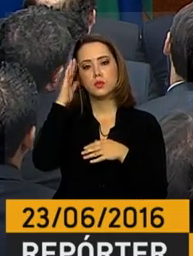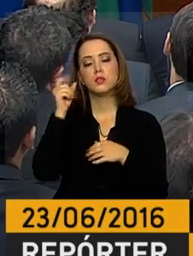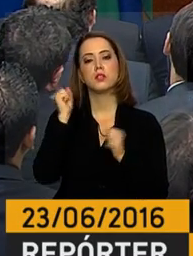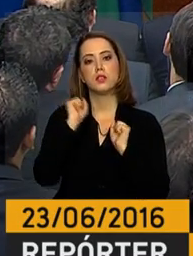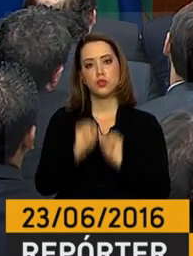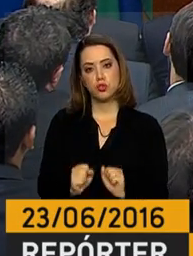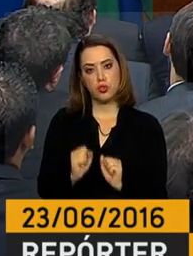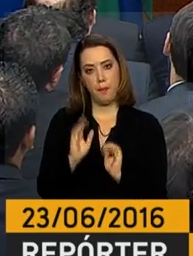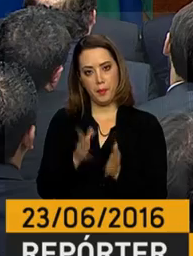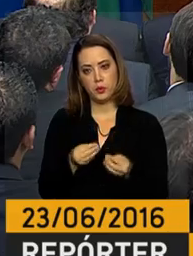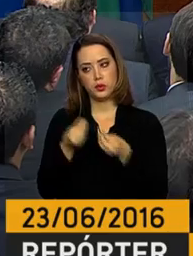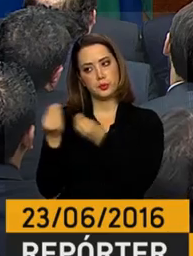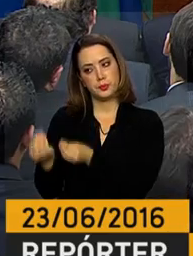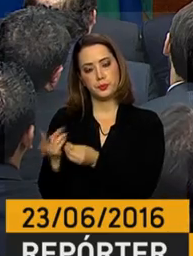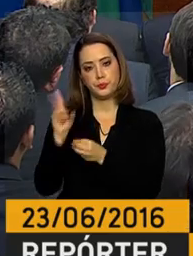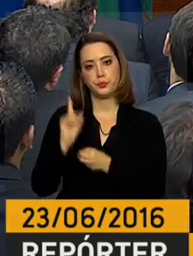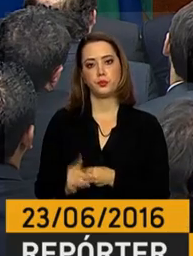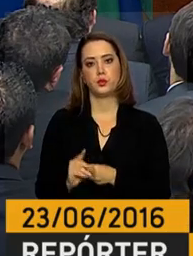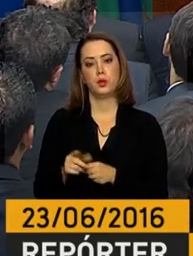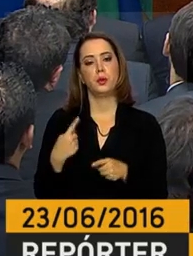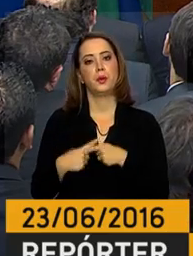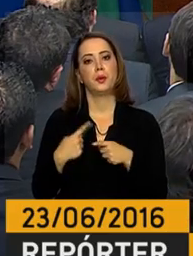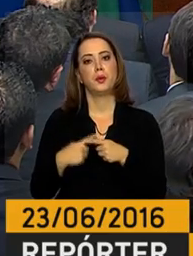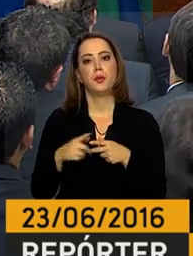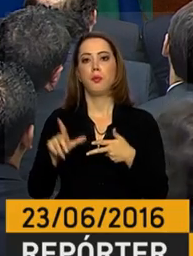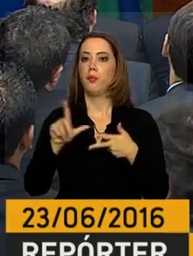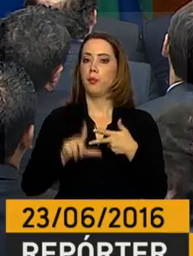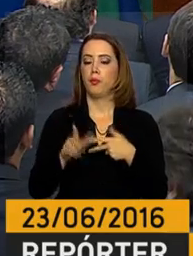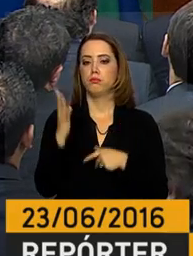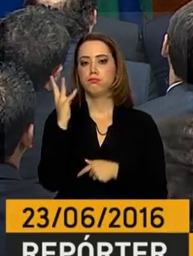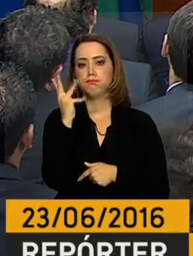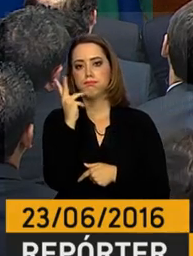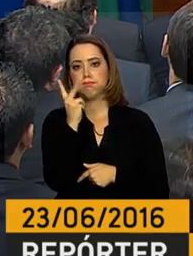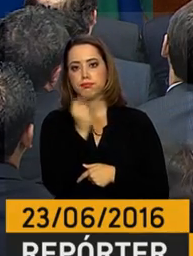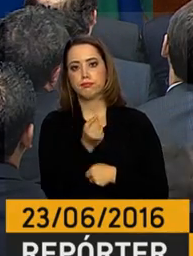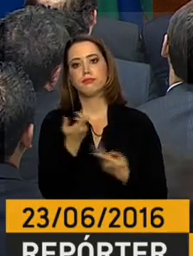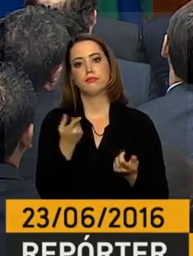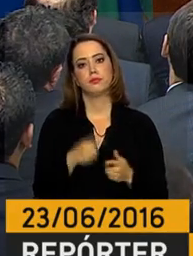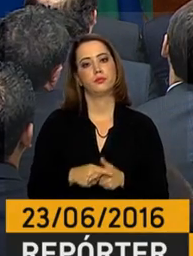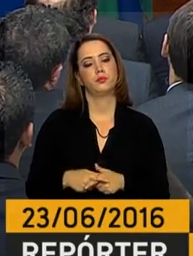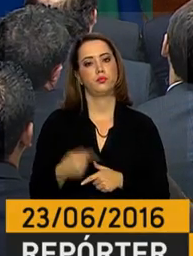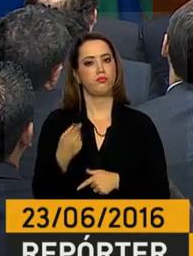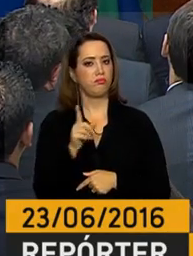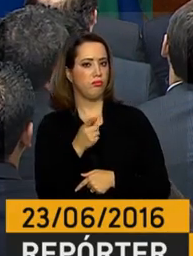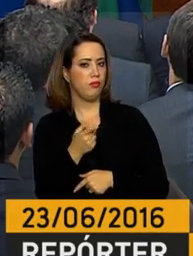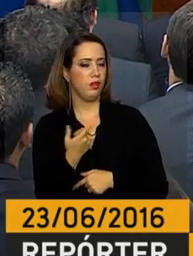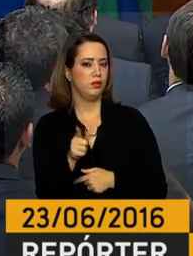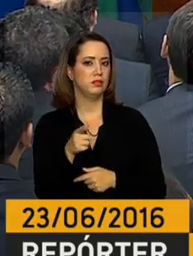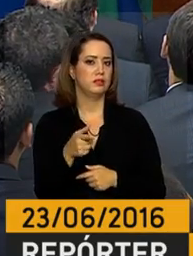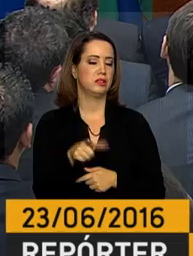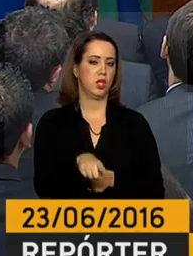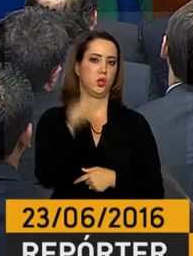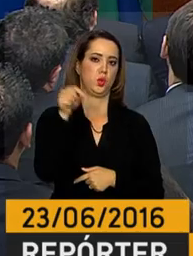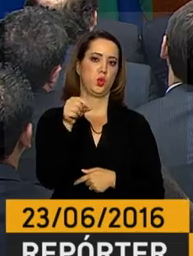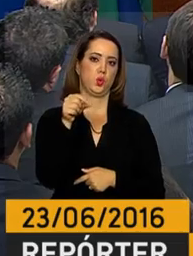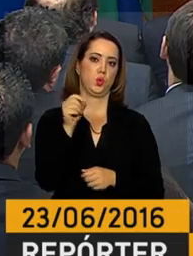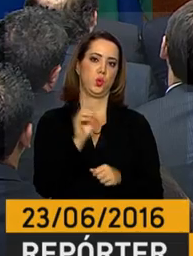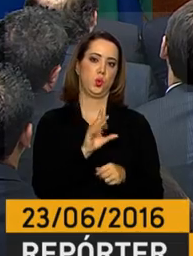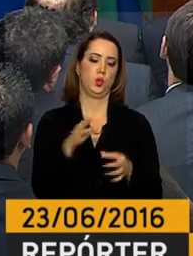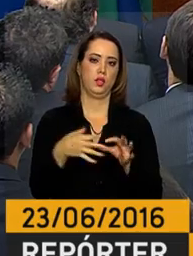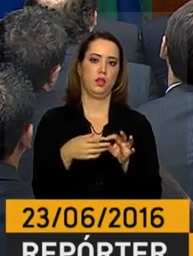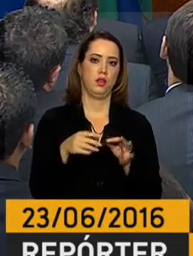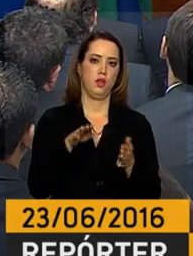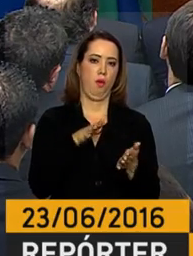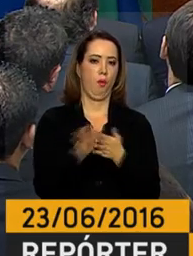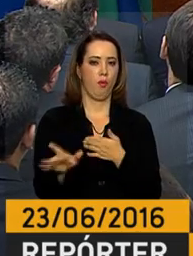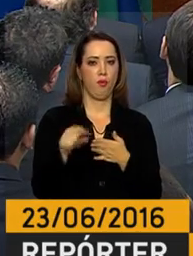isto eu diria o seguinte não não estaria a decisão desbordando dos limites constitucionais Porque estaria interpretando